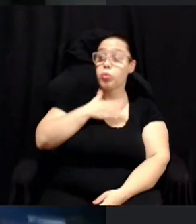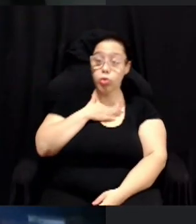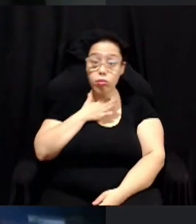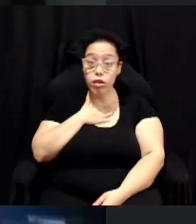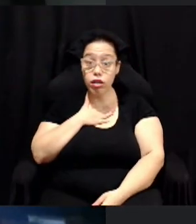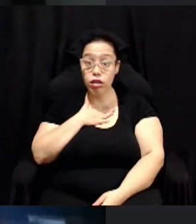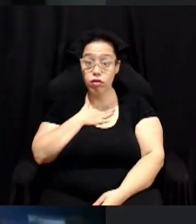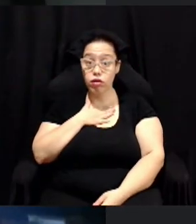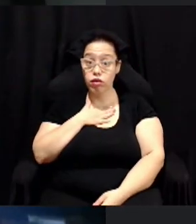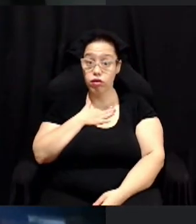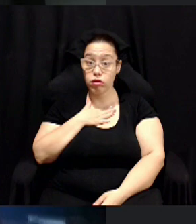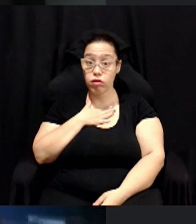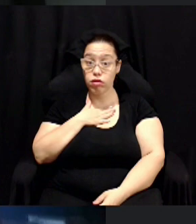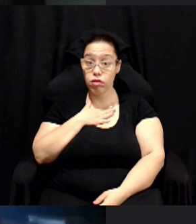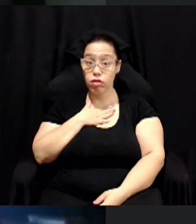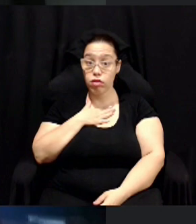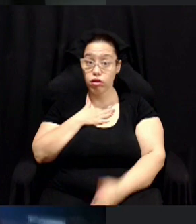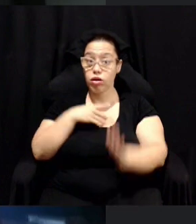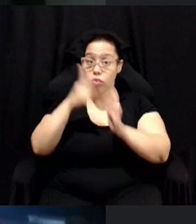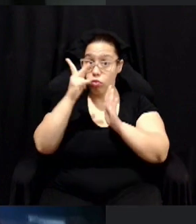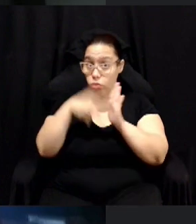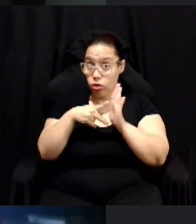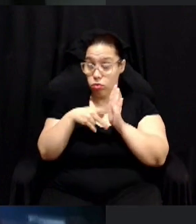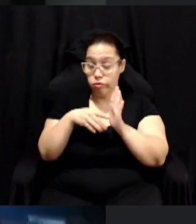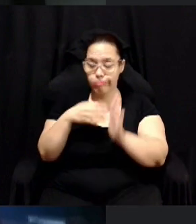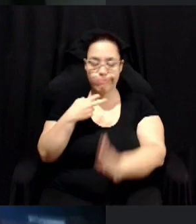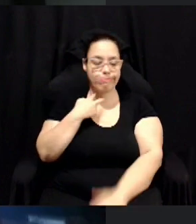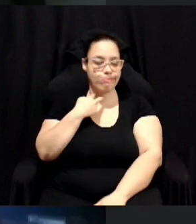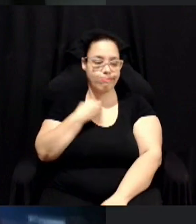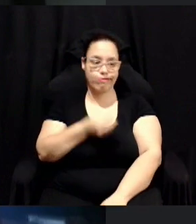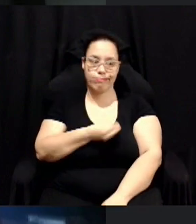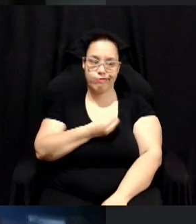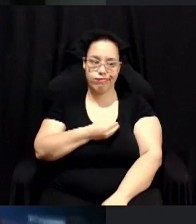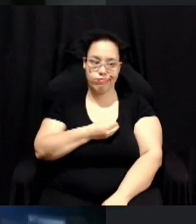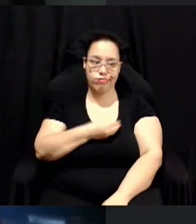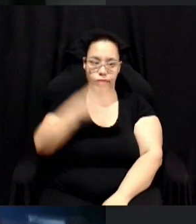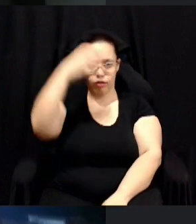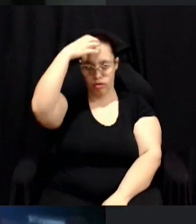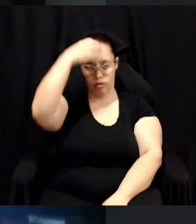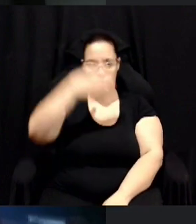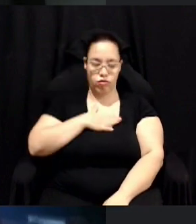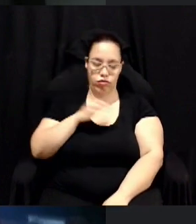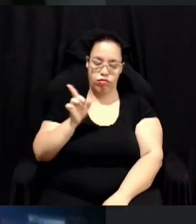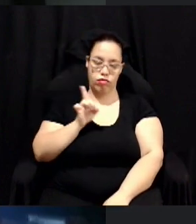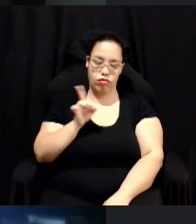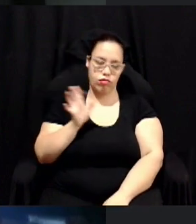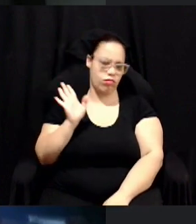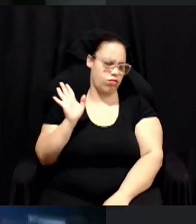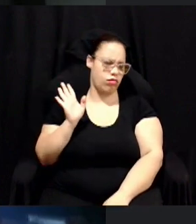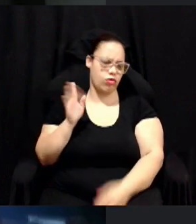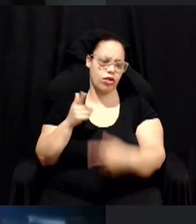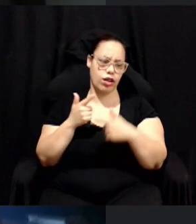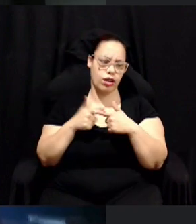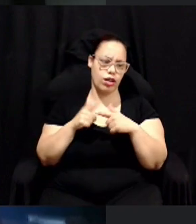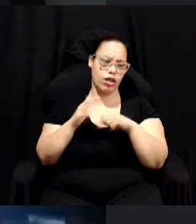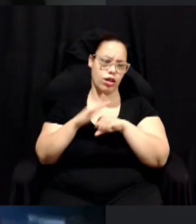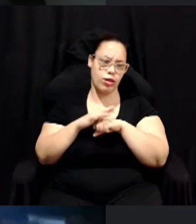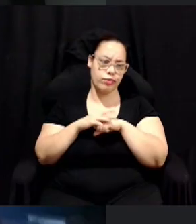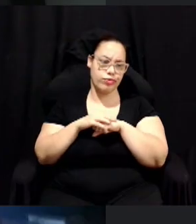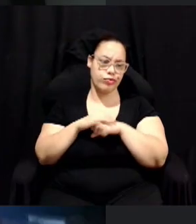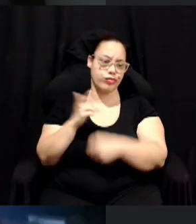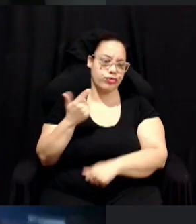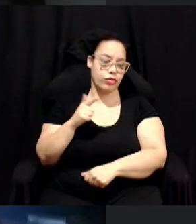amor próprio. E que eu não posso deixar de viver, porque eu não tenho culpa de ter Parkinson. Ninguém que tem Parkinson tem culpa de ter essa doença. Então a gente não tem que ter